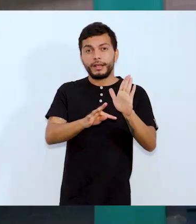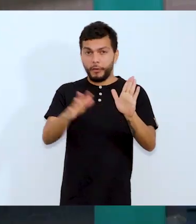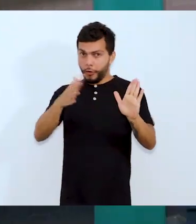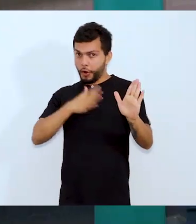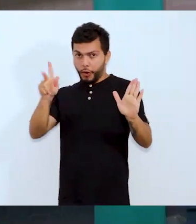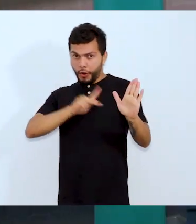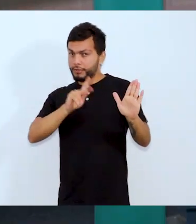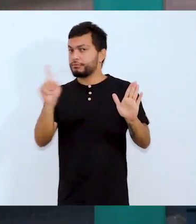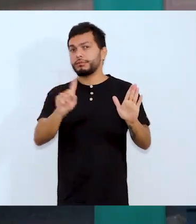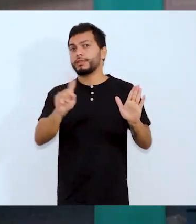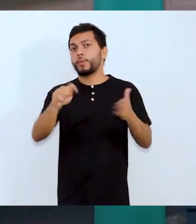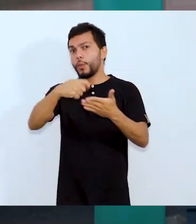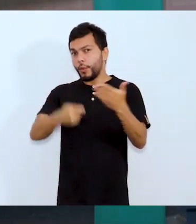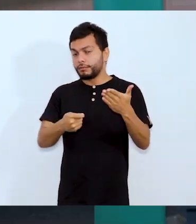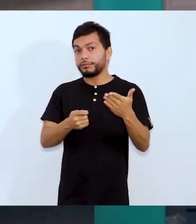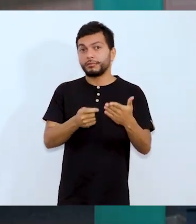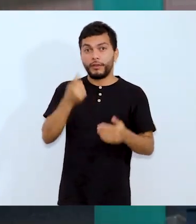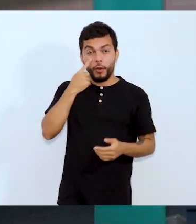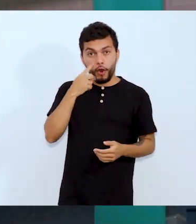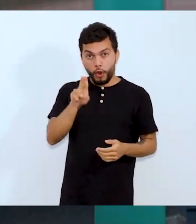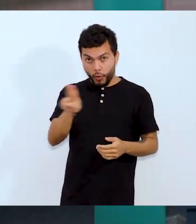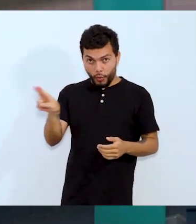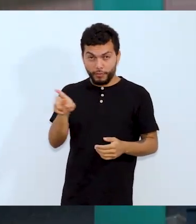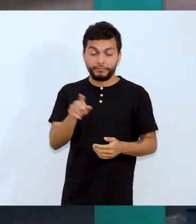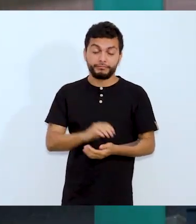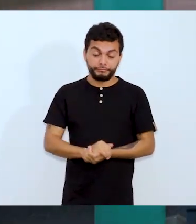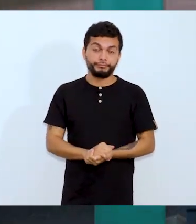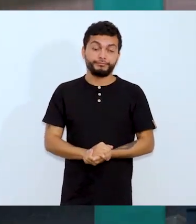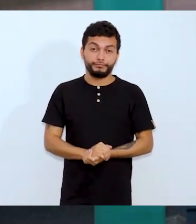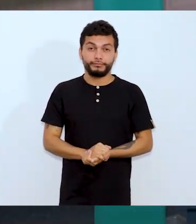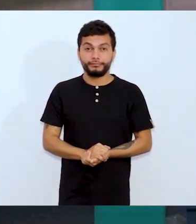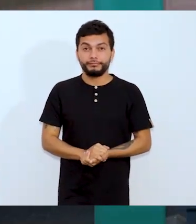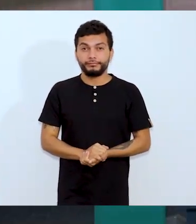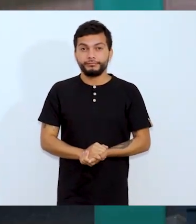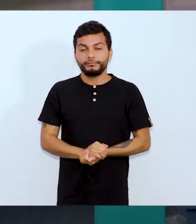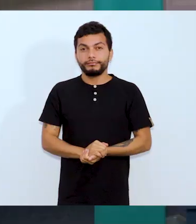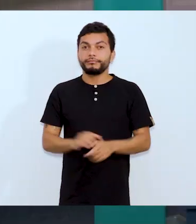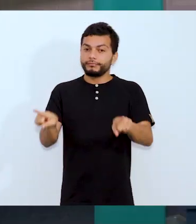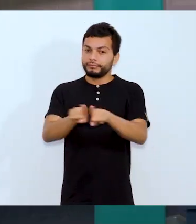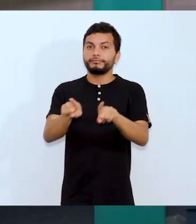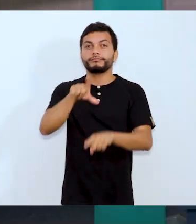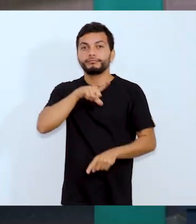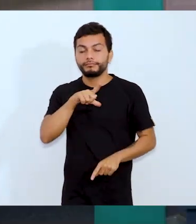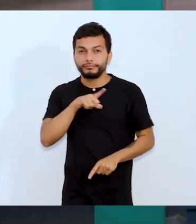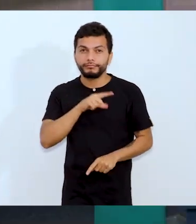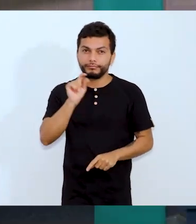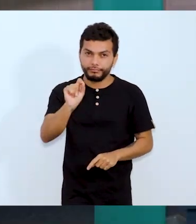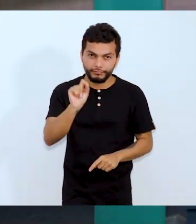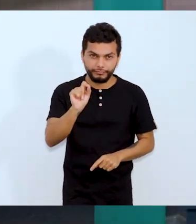é meu. O autor dele é Andrew Amauric. Nós temos também aqui